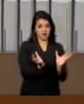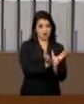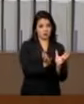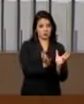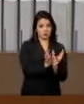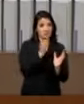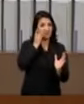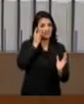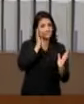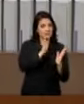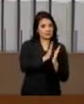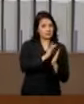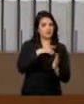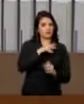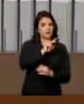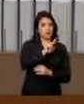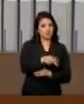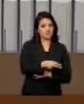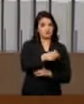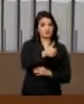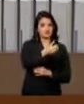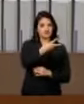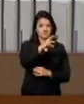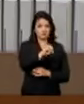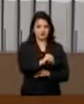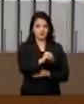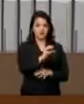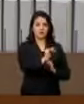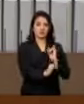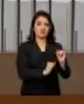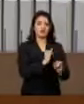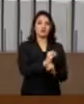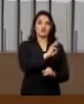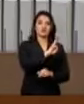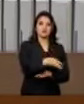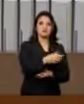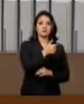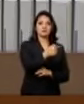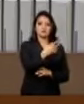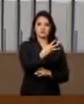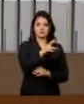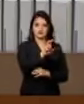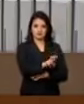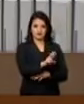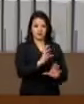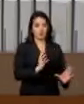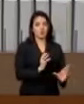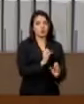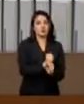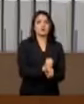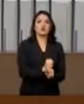presencial 2.130, virtual 3.745, total